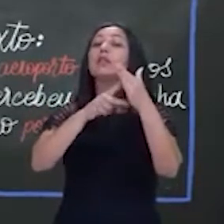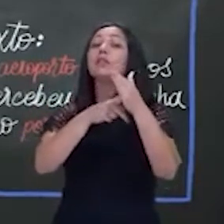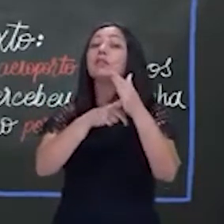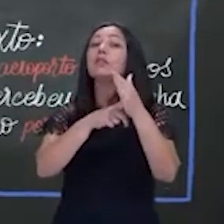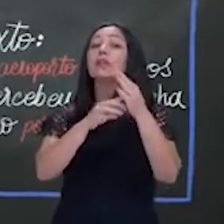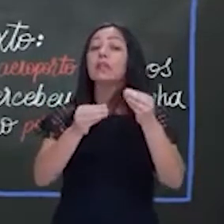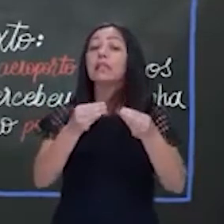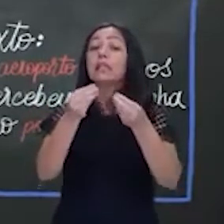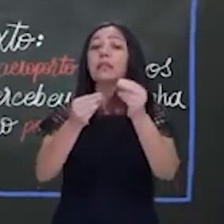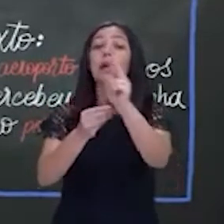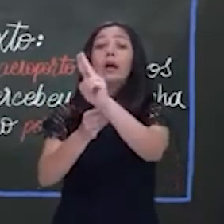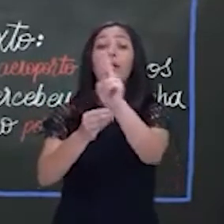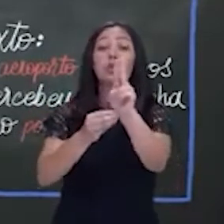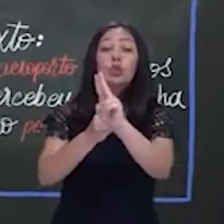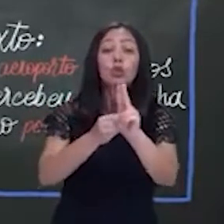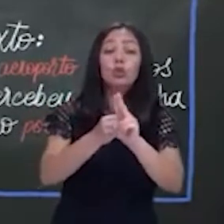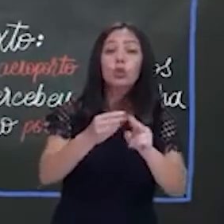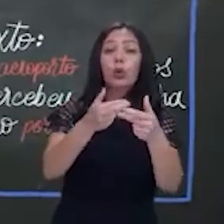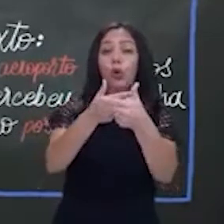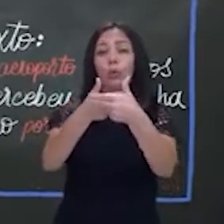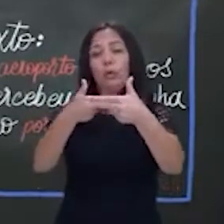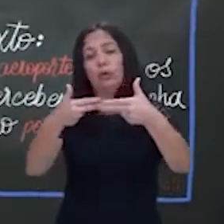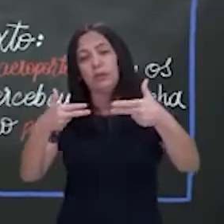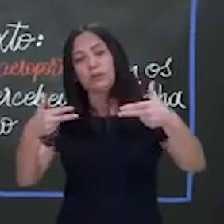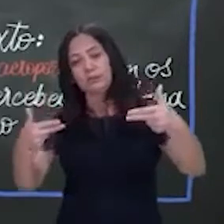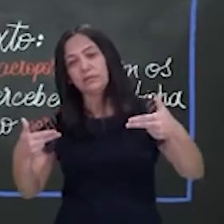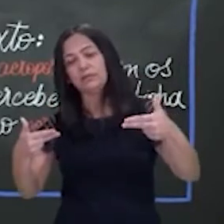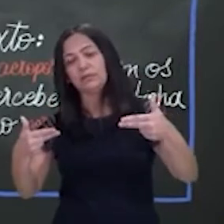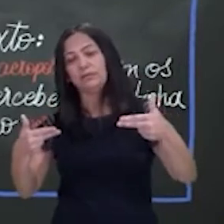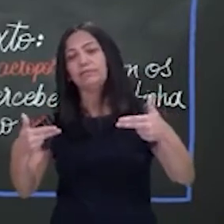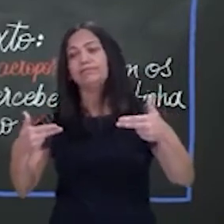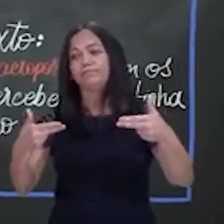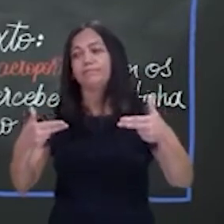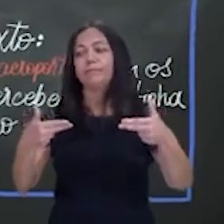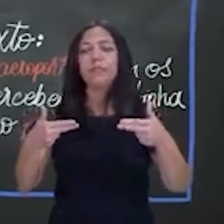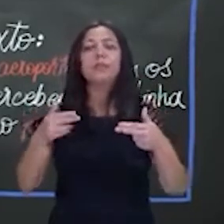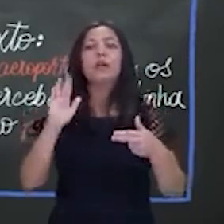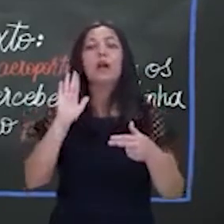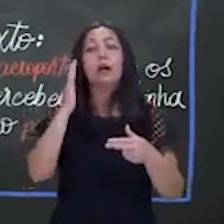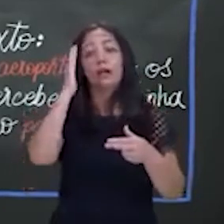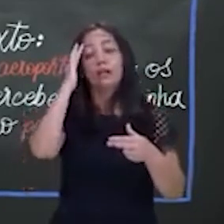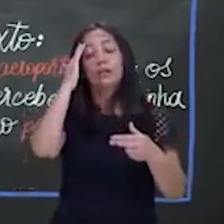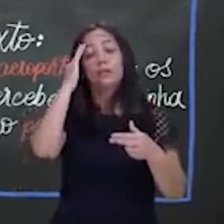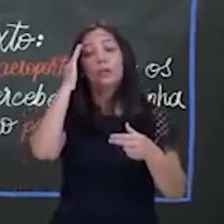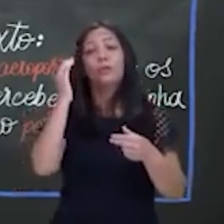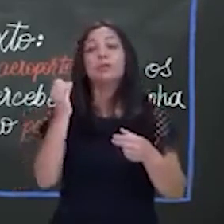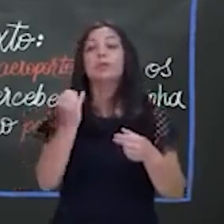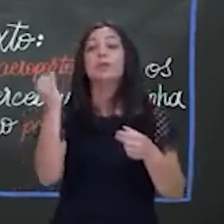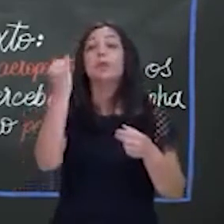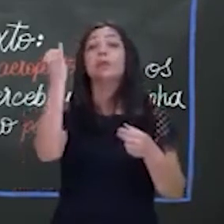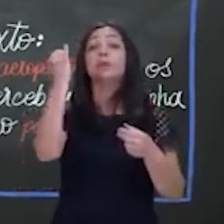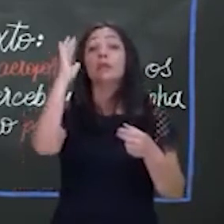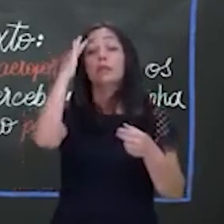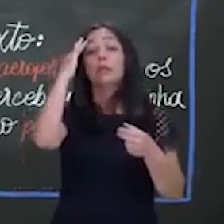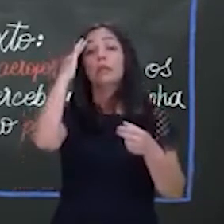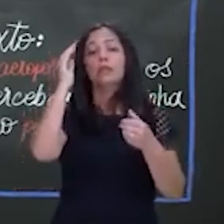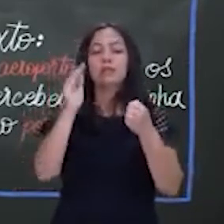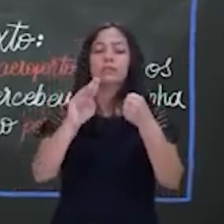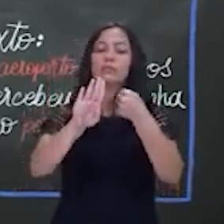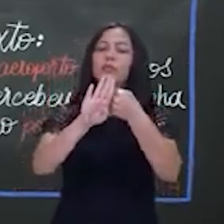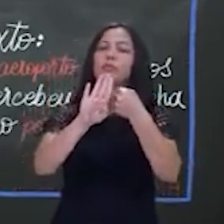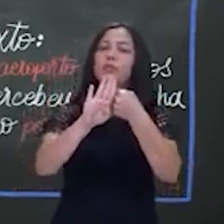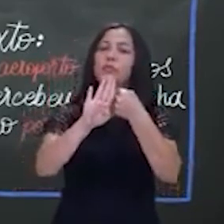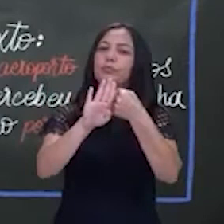é a função de nomear, e essa função, por si só, ela já garante uma compreensão bacana para a gente, que eu tenho que dar a